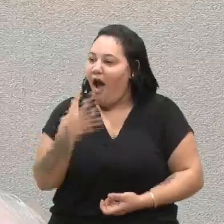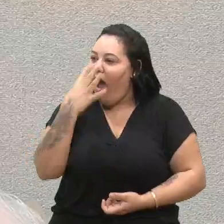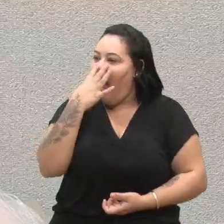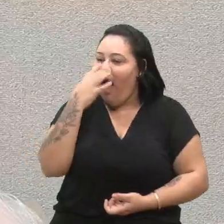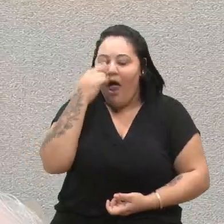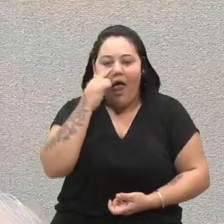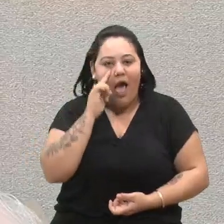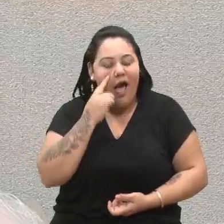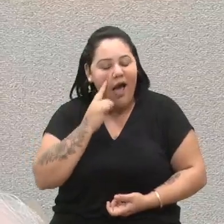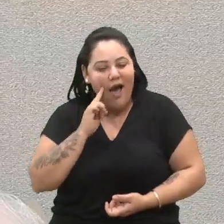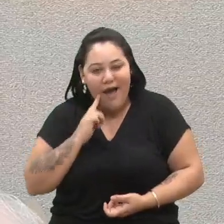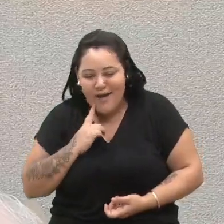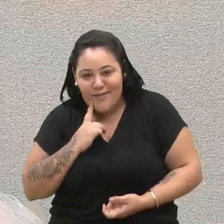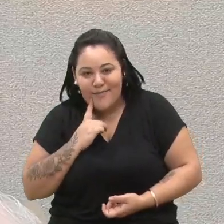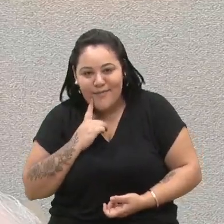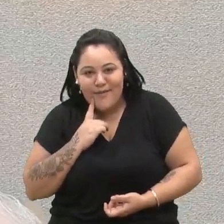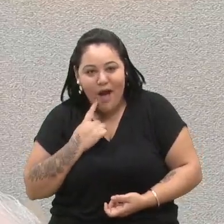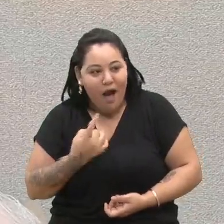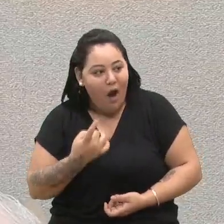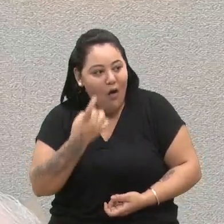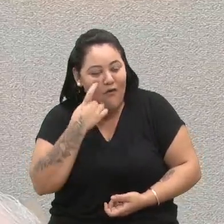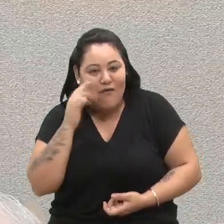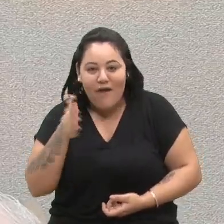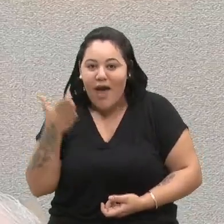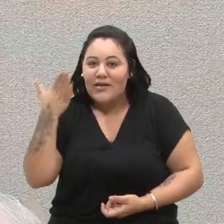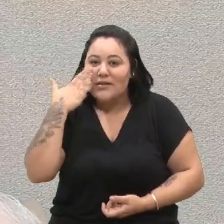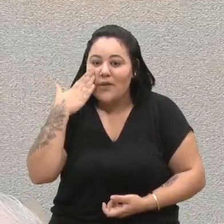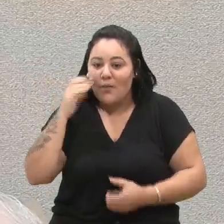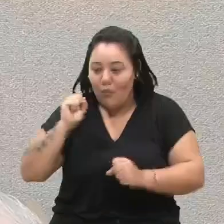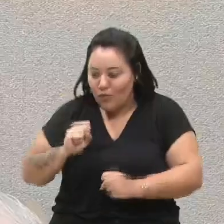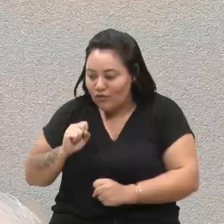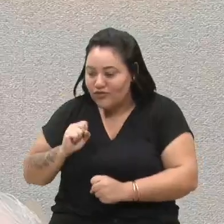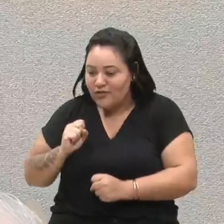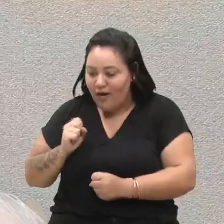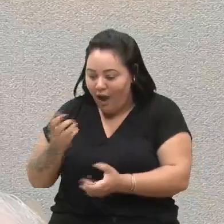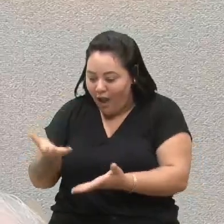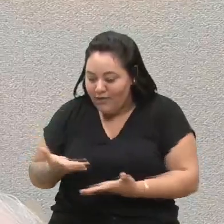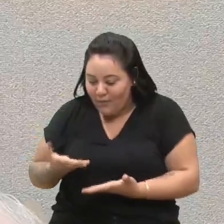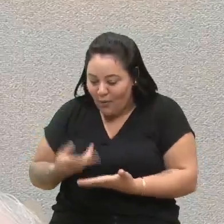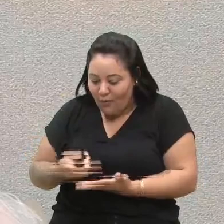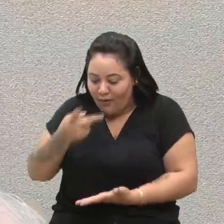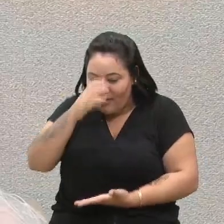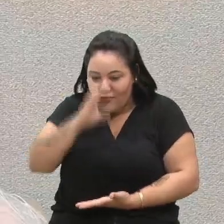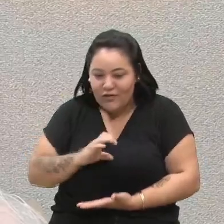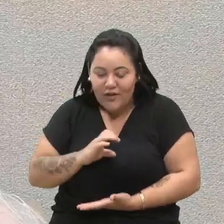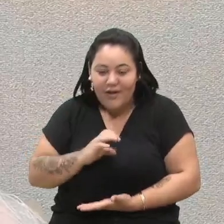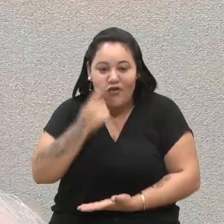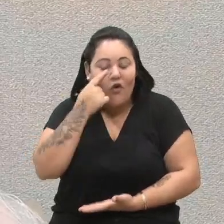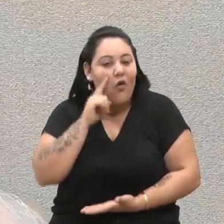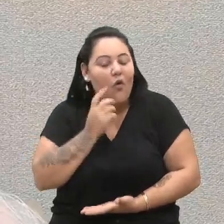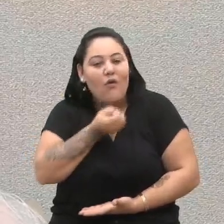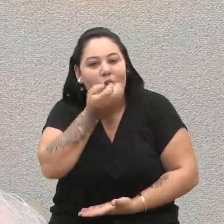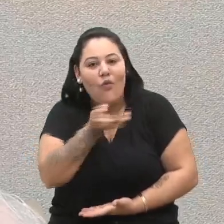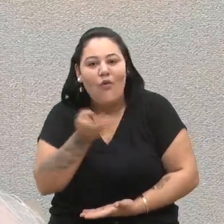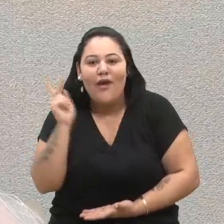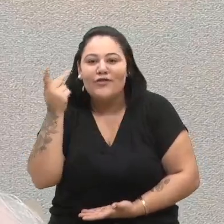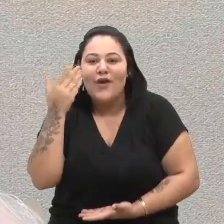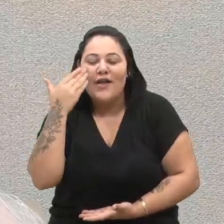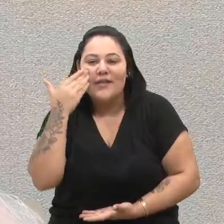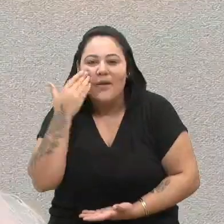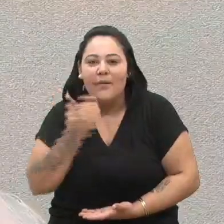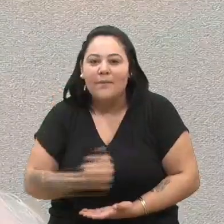o choro dele, ao saber que ele poderia ser cidadão caxiense. Ele chorou e contou a história dele. Ele esvaziou o